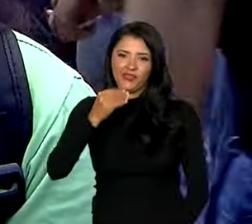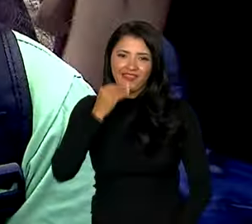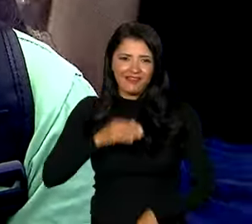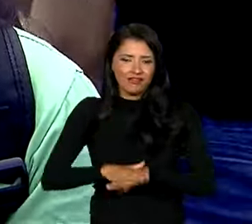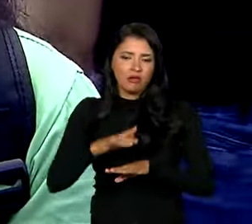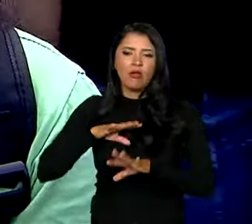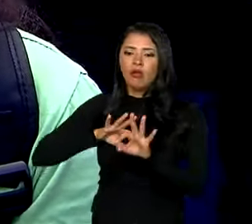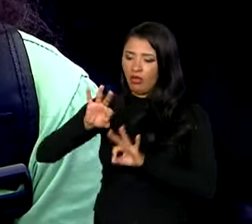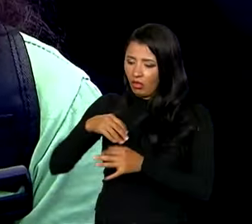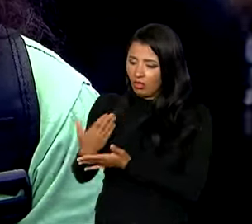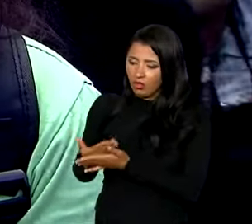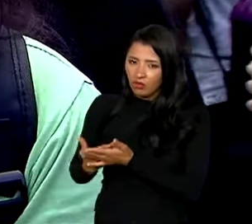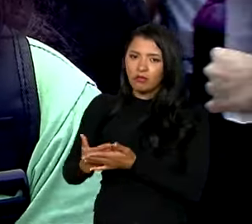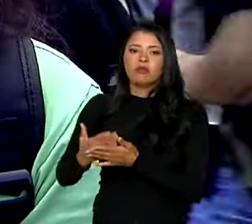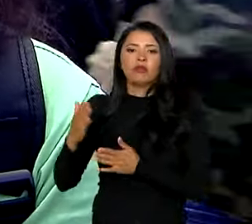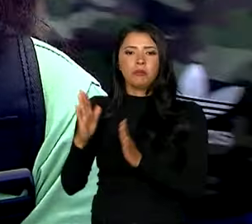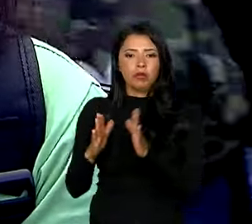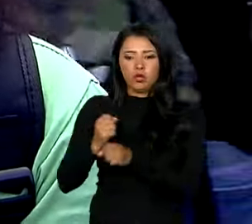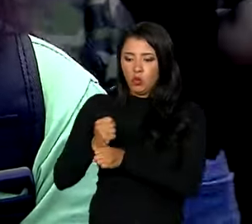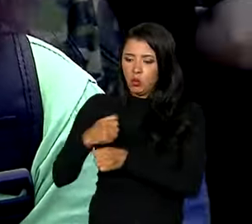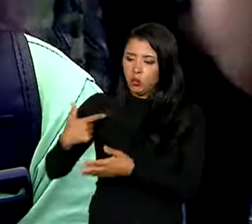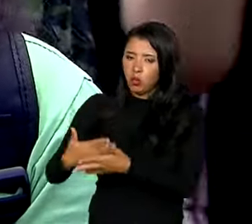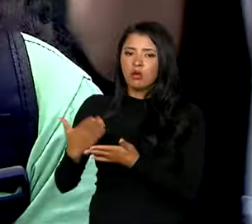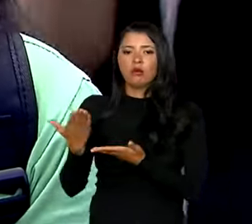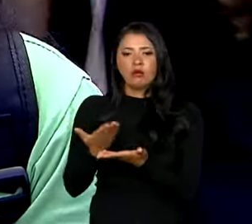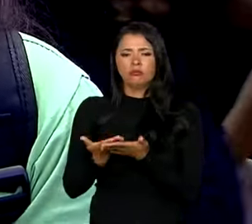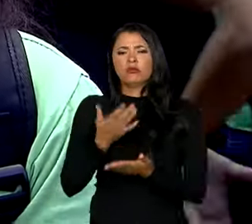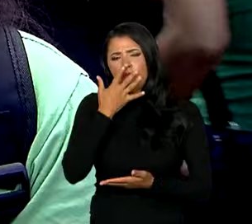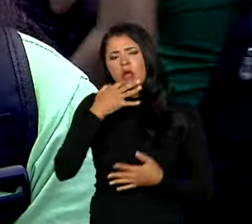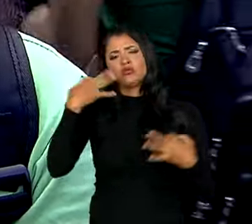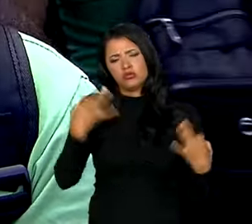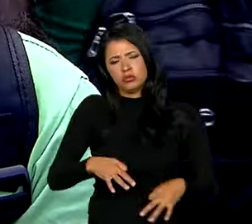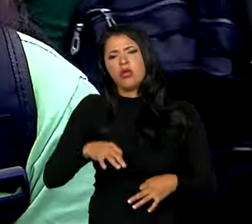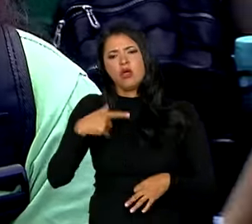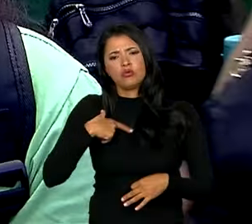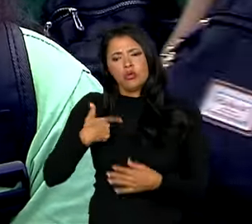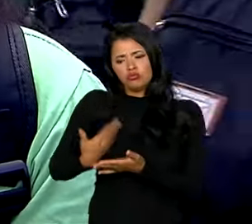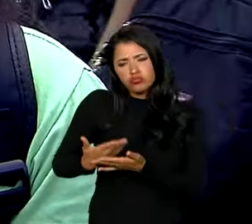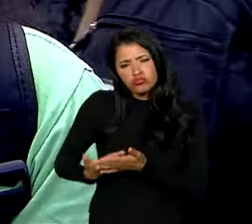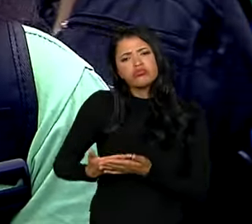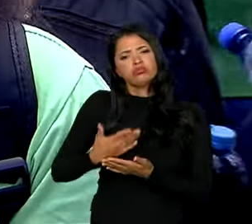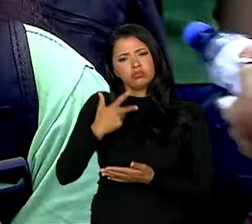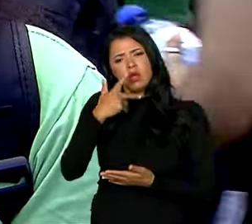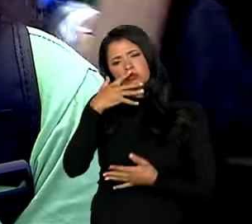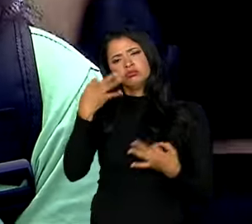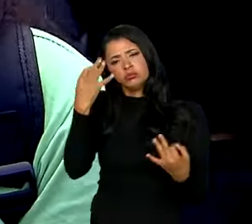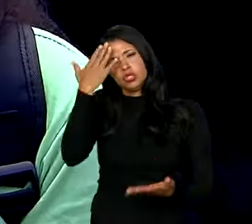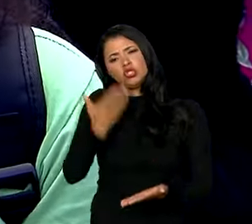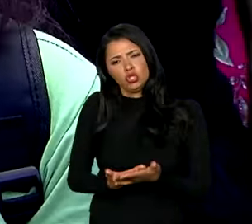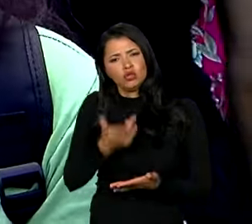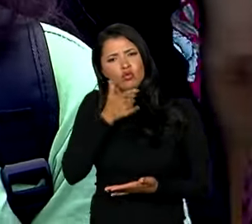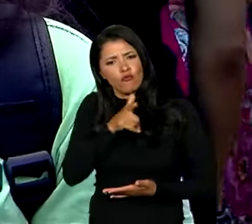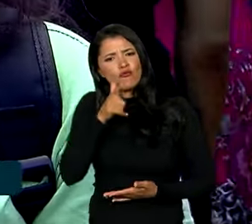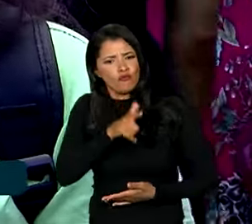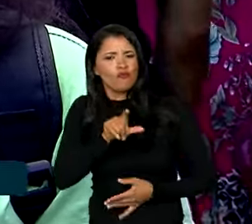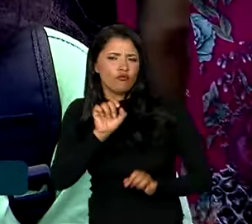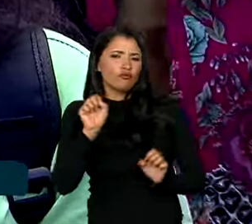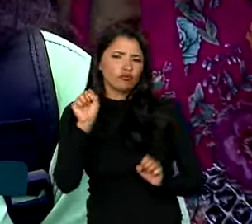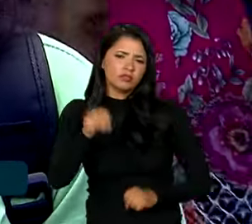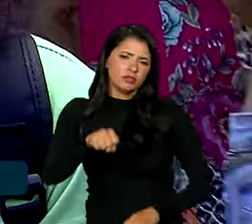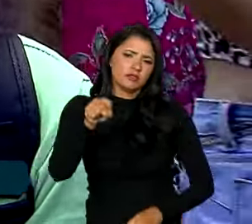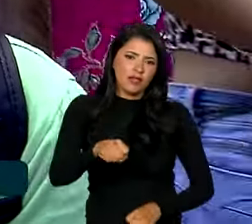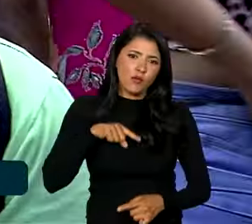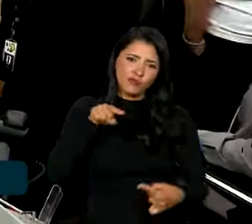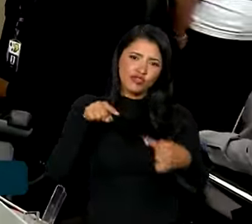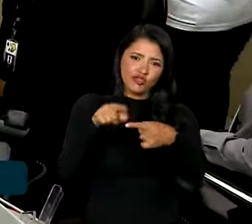preparei bastante durante o ano e eu acho que vai dar tudo certo eu me preparei e eu acho que eu vou conseguir alcançar